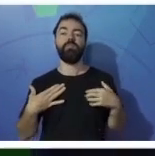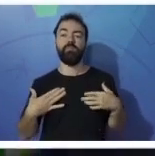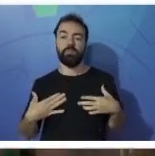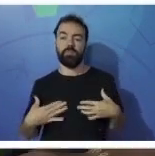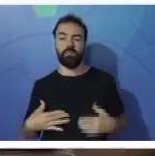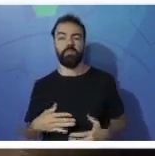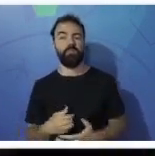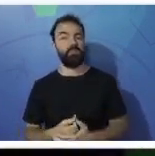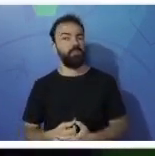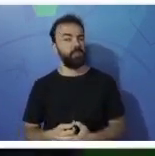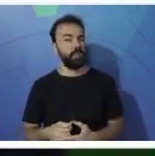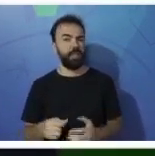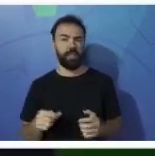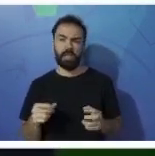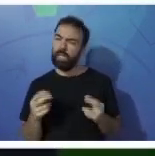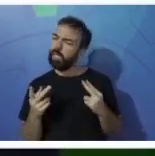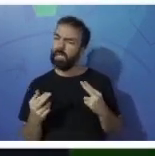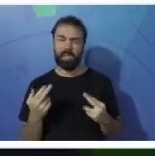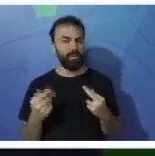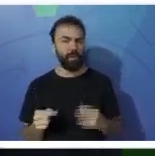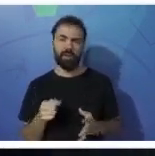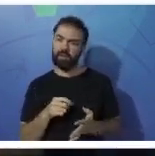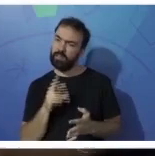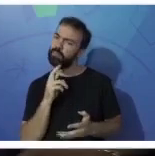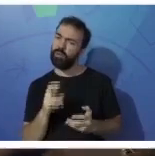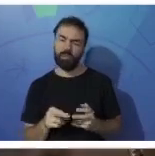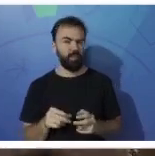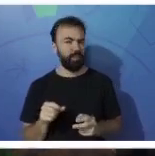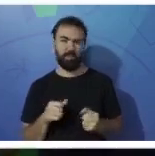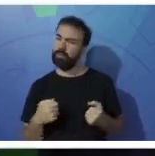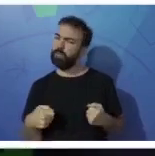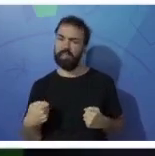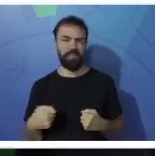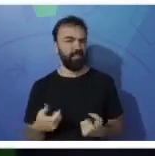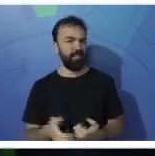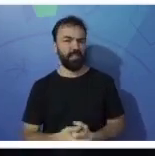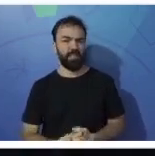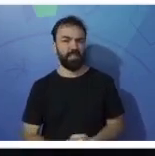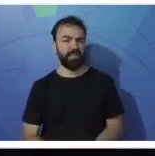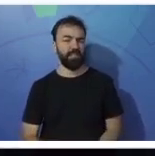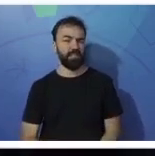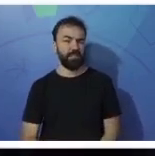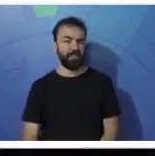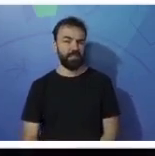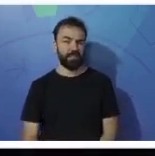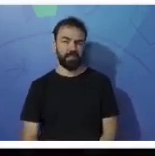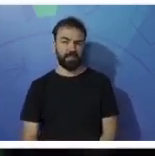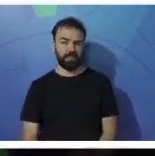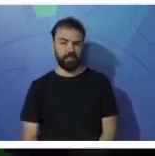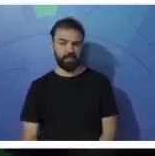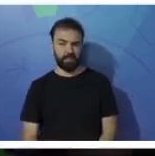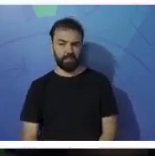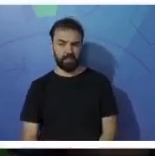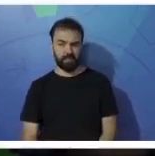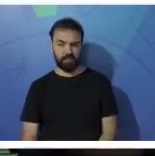a resposta igualzinha à nossa aqui, não, tá bom? Você pode colocar com as suas palavrinhas que eu sei que vocês não contam.